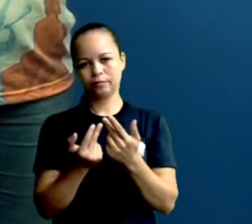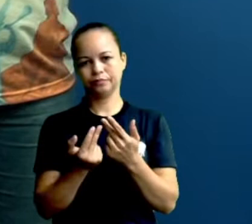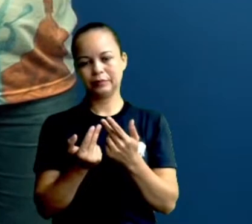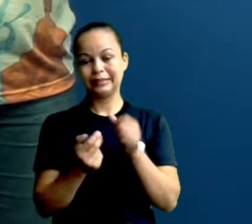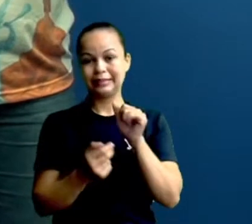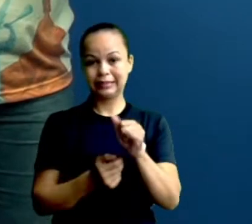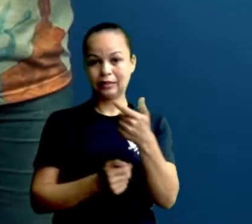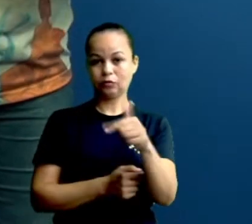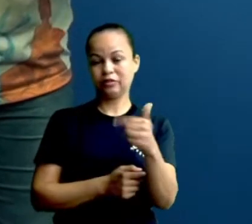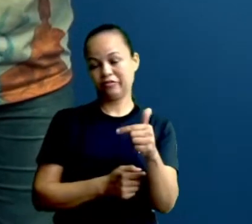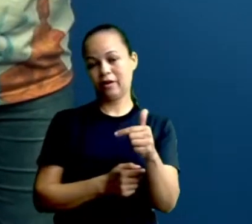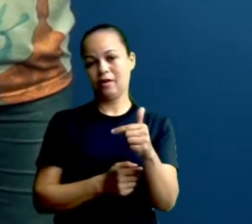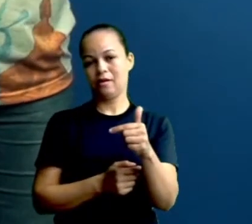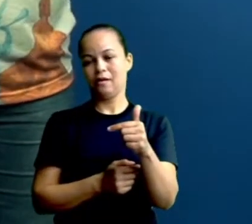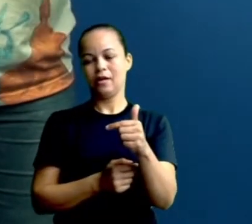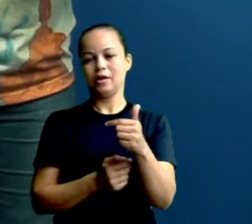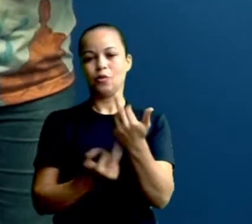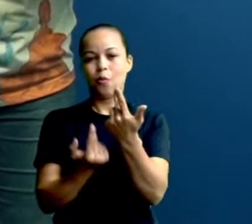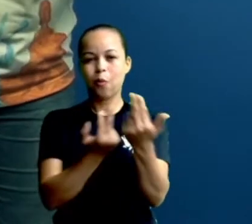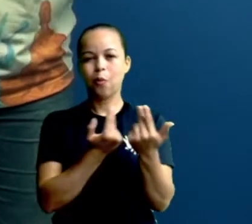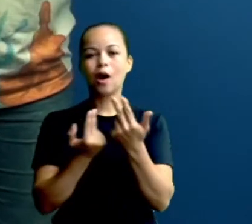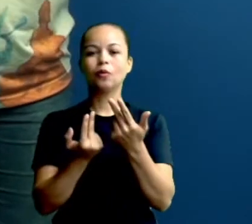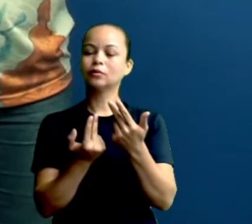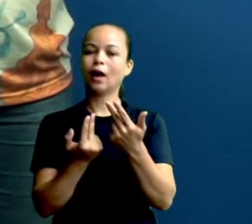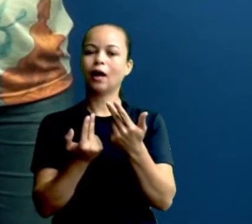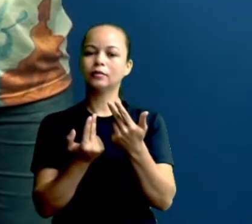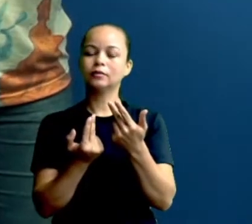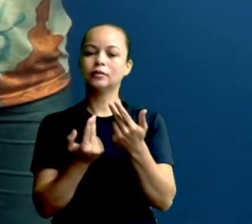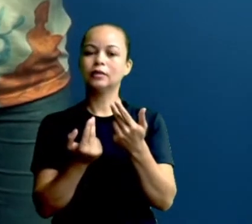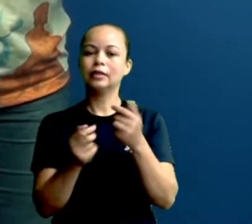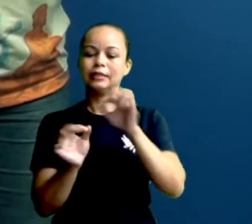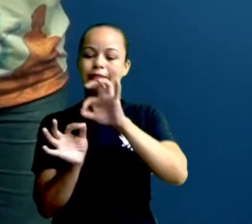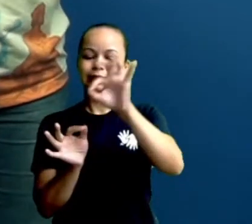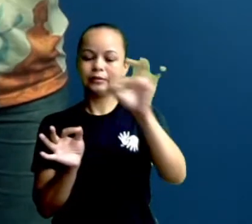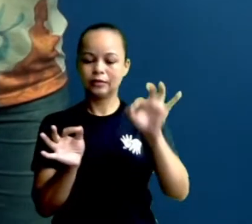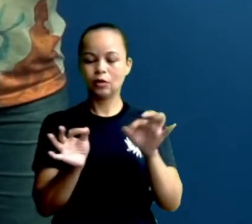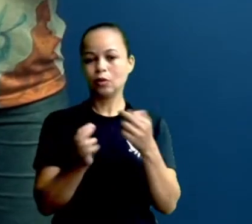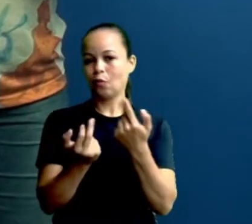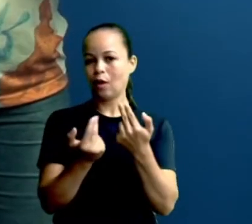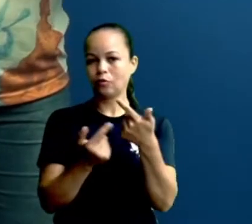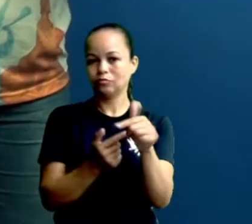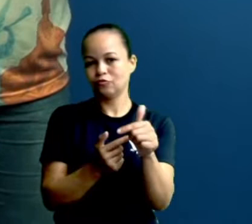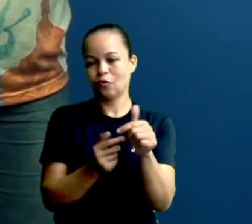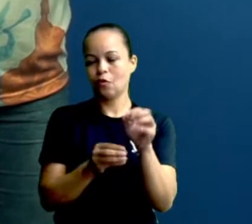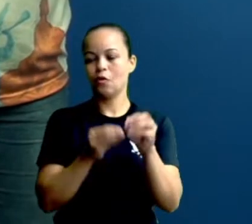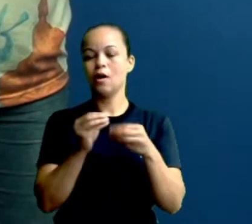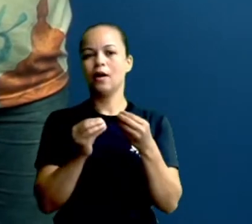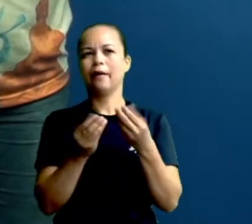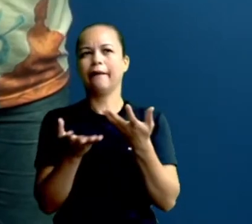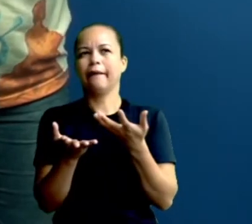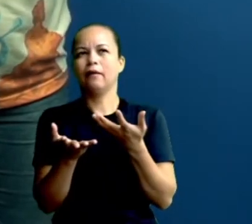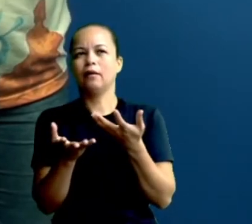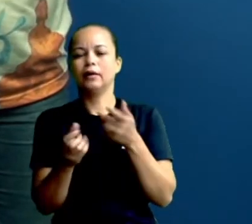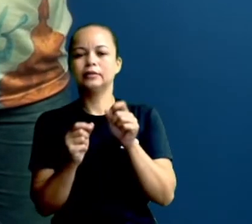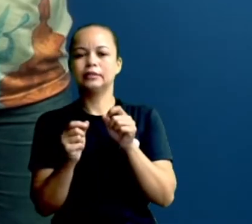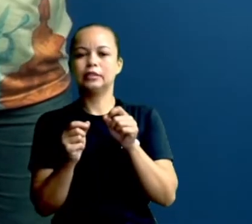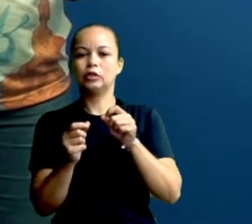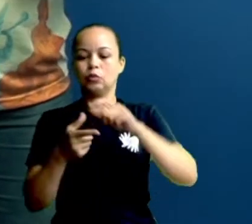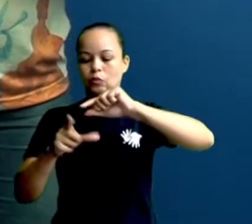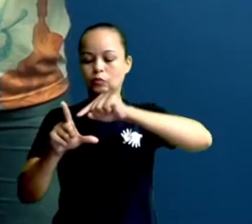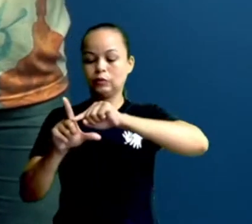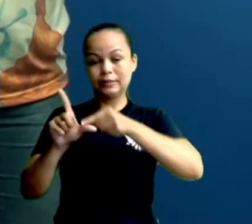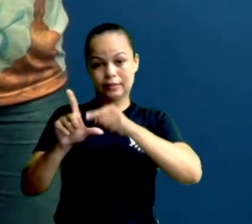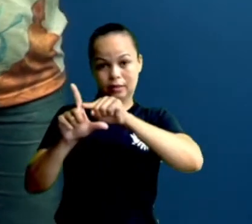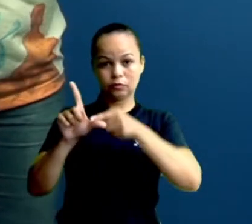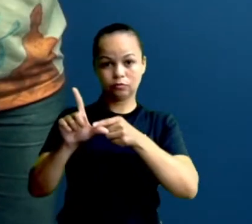as mesmas medidas, se elas não forem iguais, se seus lados não forem iguais com a mesma medida, se os ângulos também não